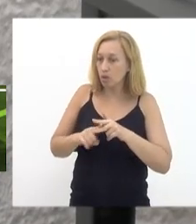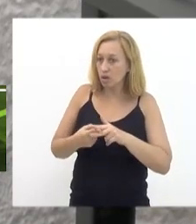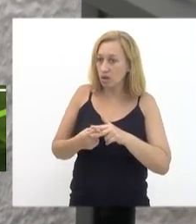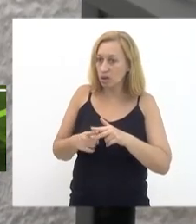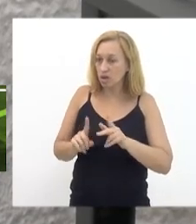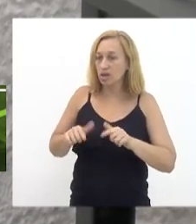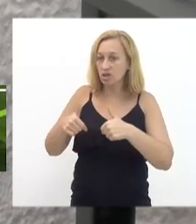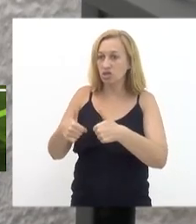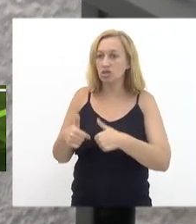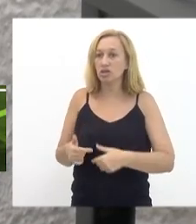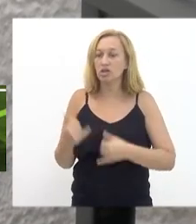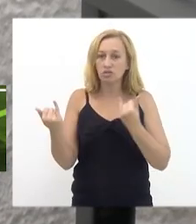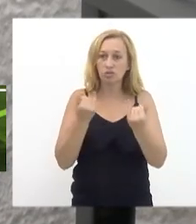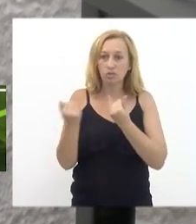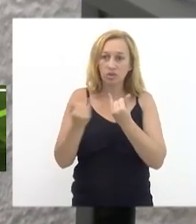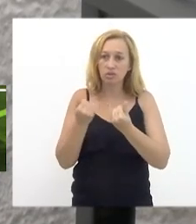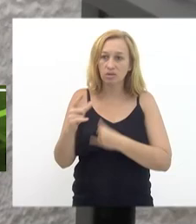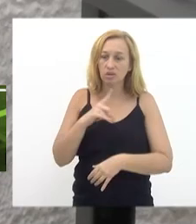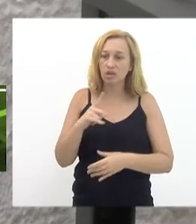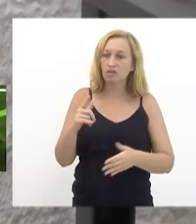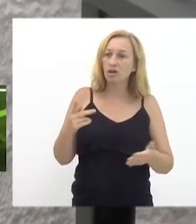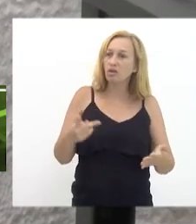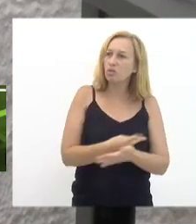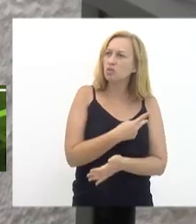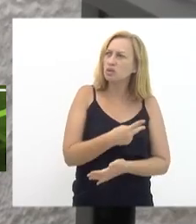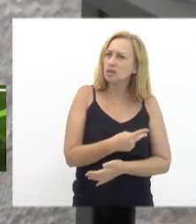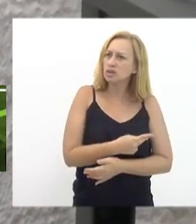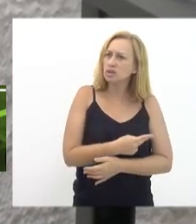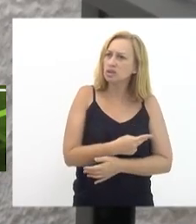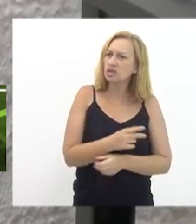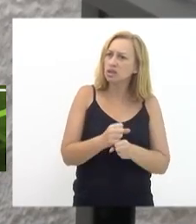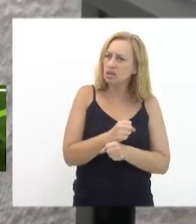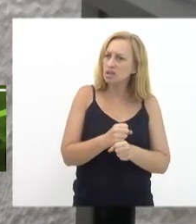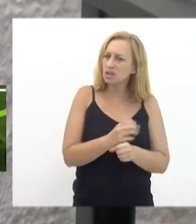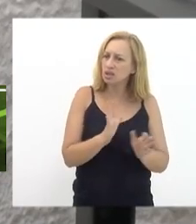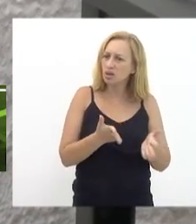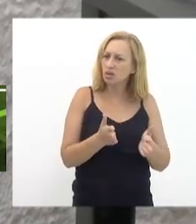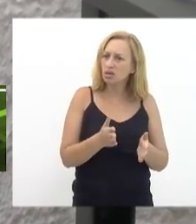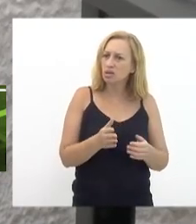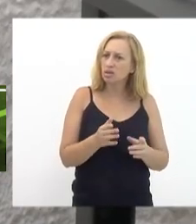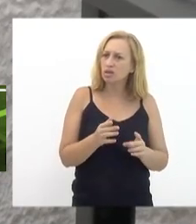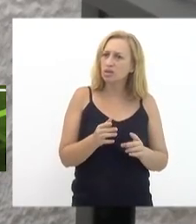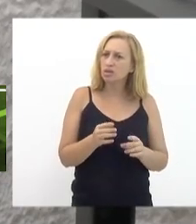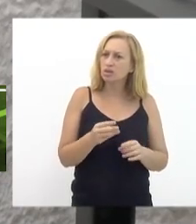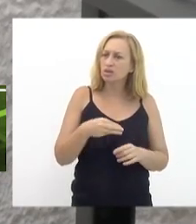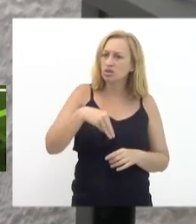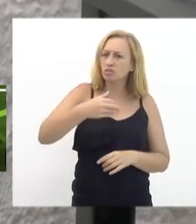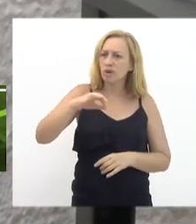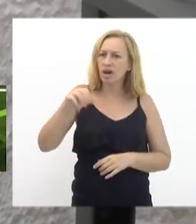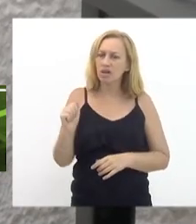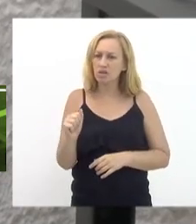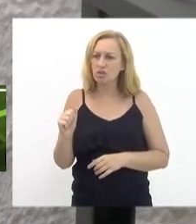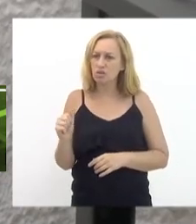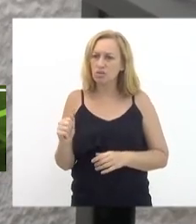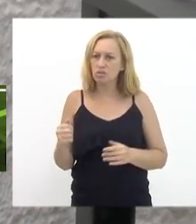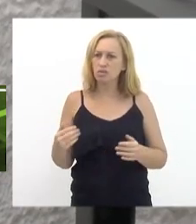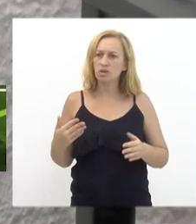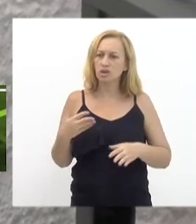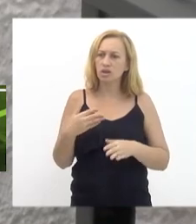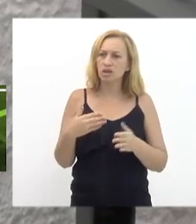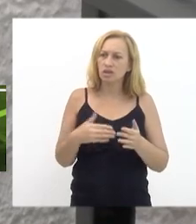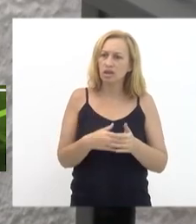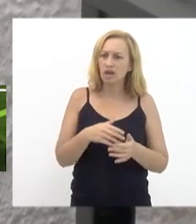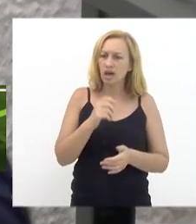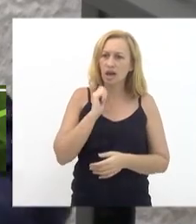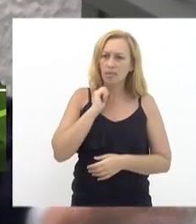tô eu dar informações que eu tenho que isso vai ocorrer ainda este ano de Março para agora de Março para abril mas tá nascer